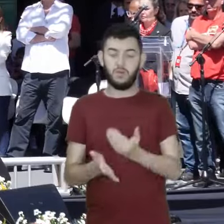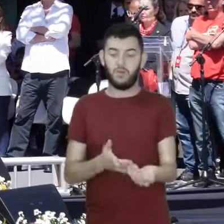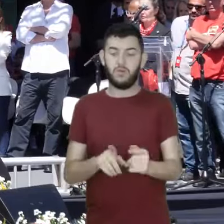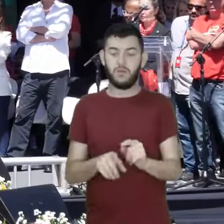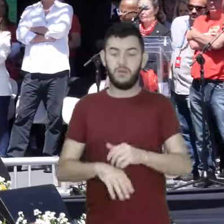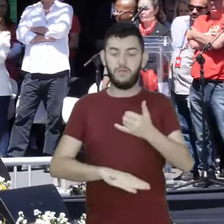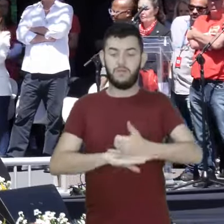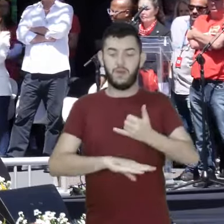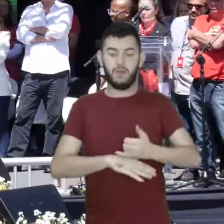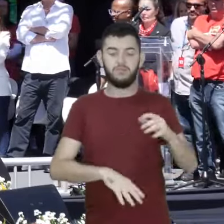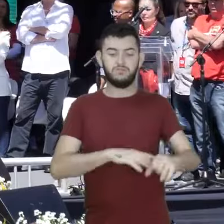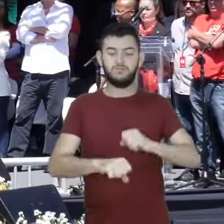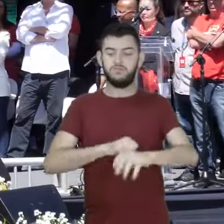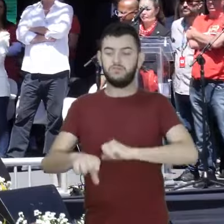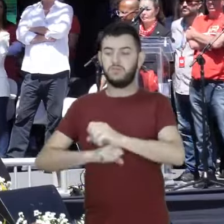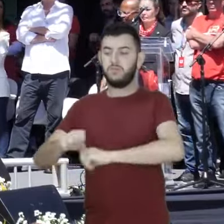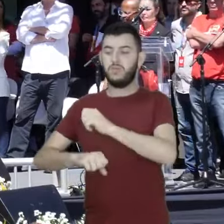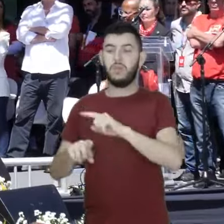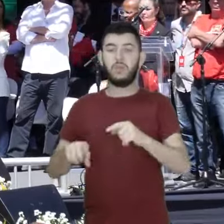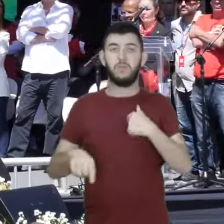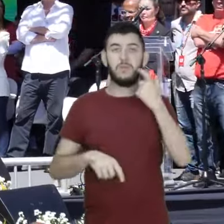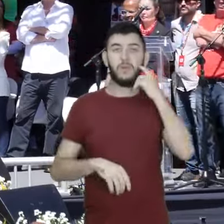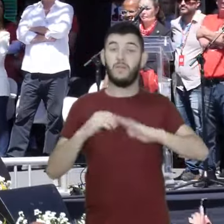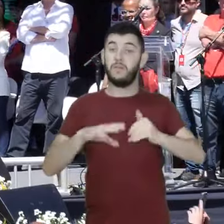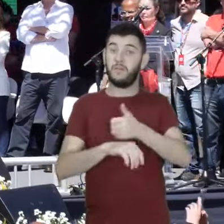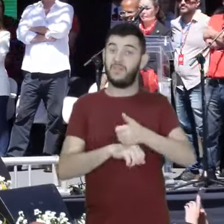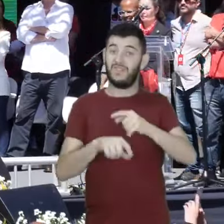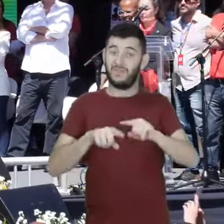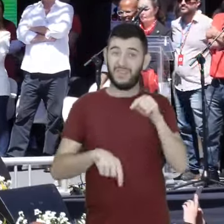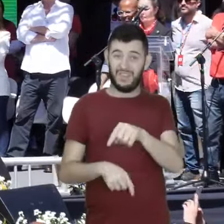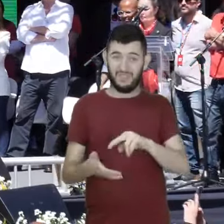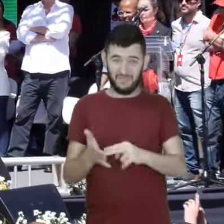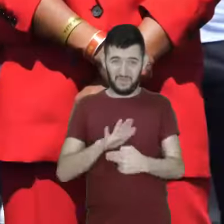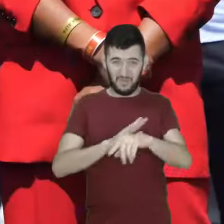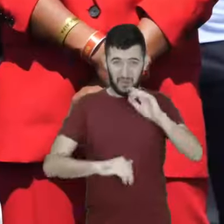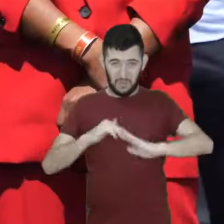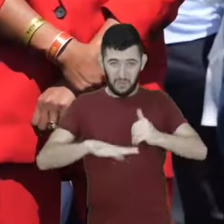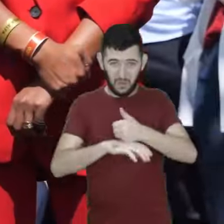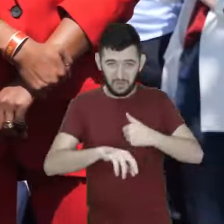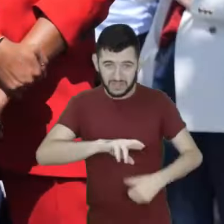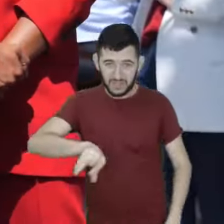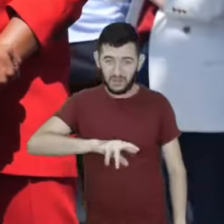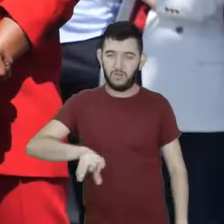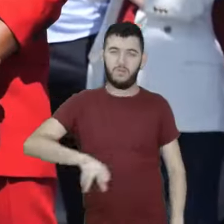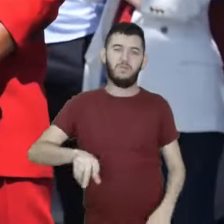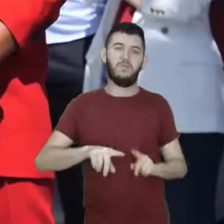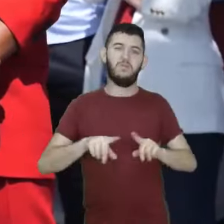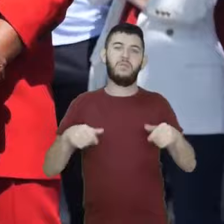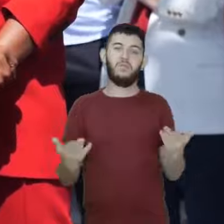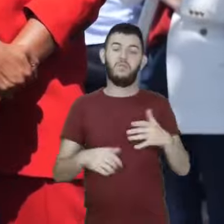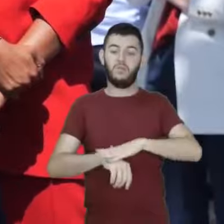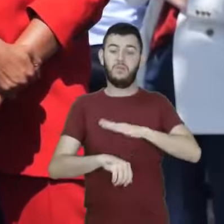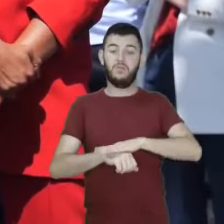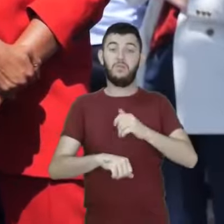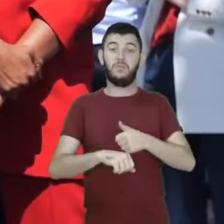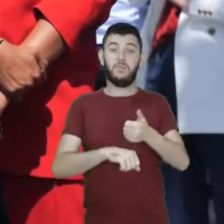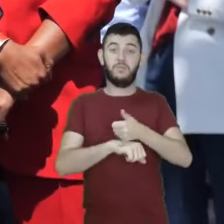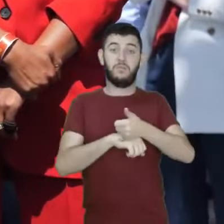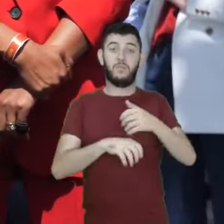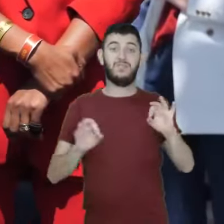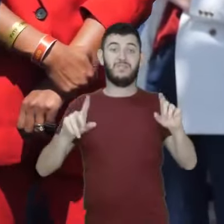que era profissão. E aquilo não era profissão. E quando a gente não tem profissão, a gente vai procurar emprego numa